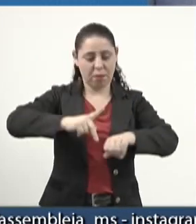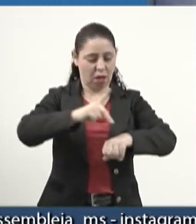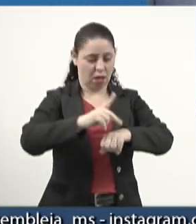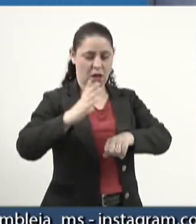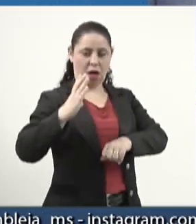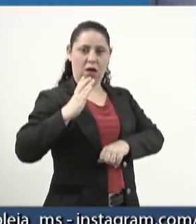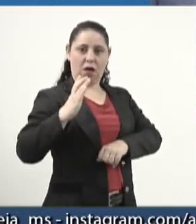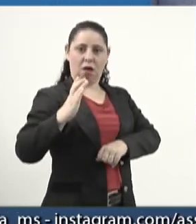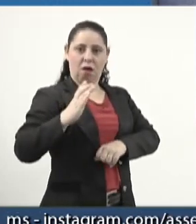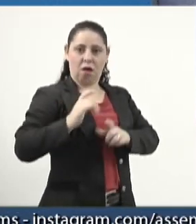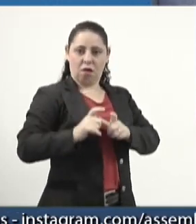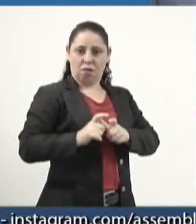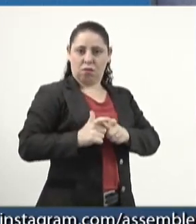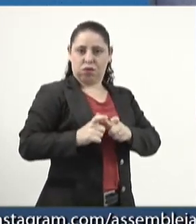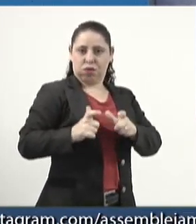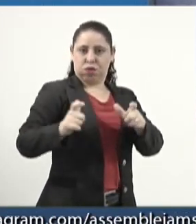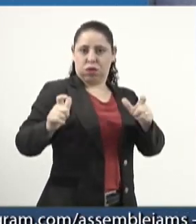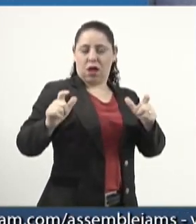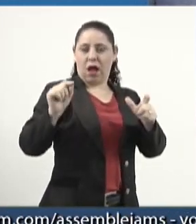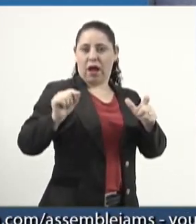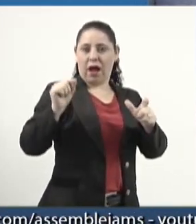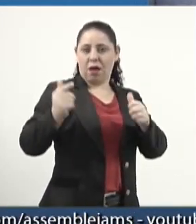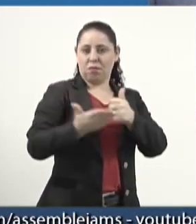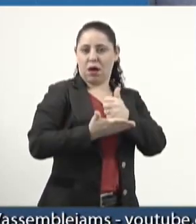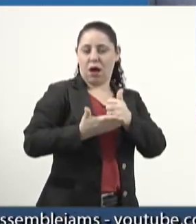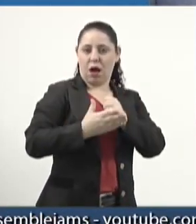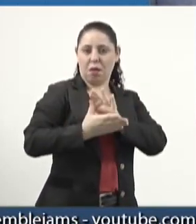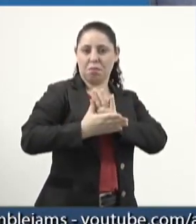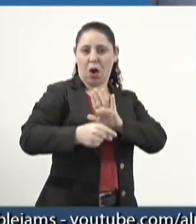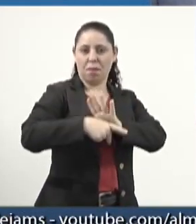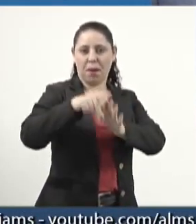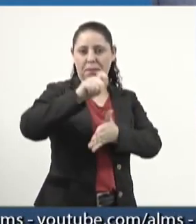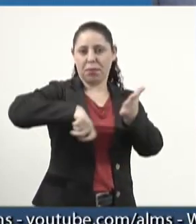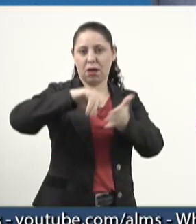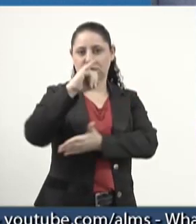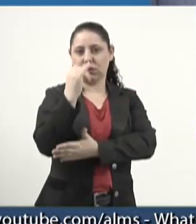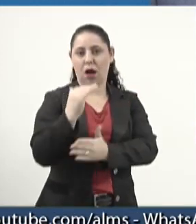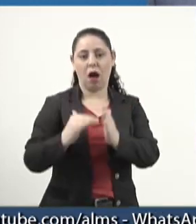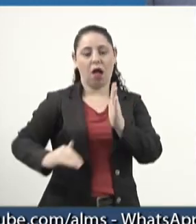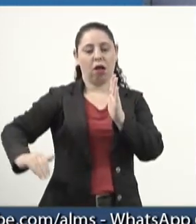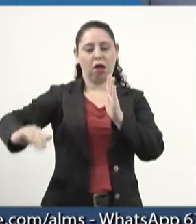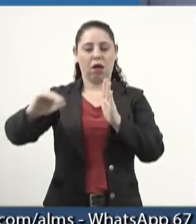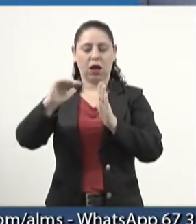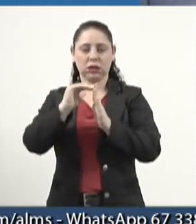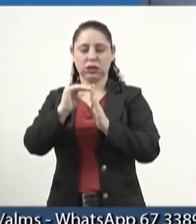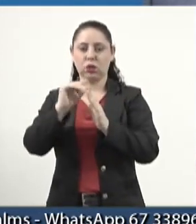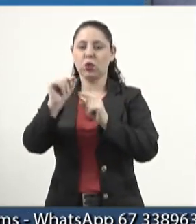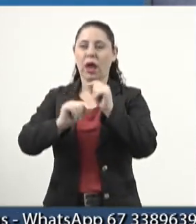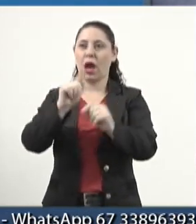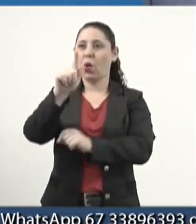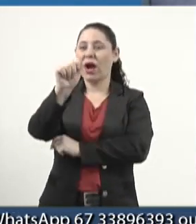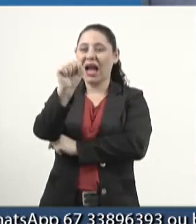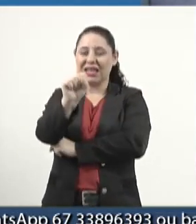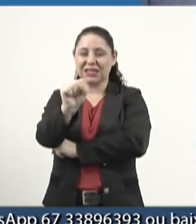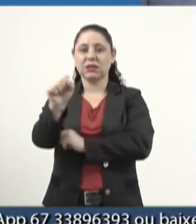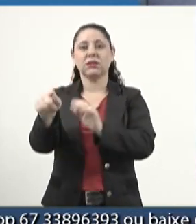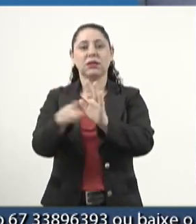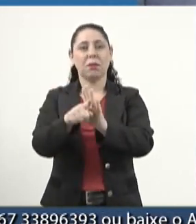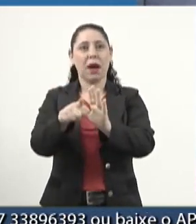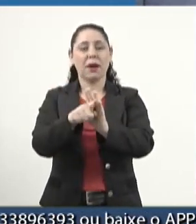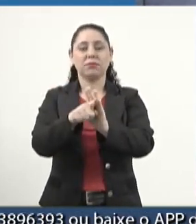ricos cresceram baseados em um modelo com taxas altas de emissão de gases danosos ao